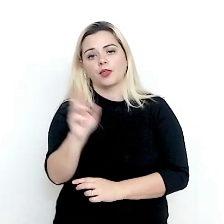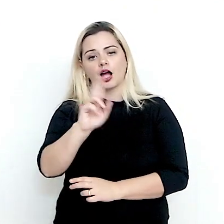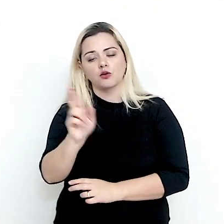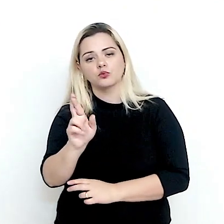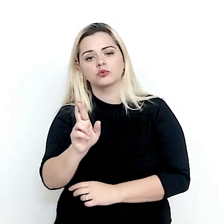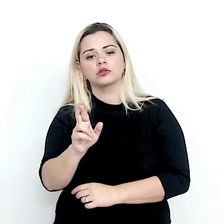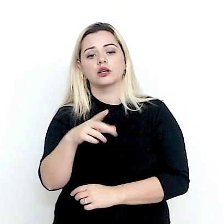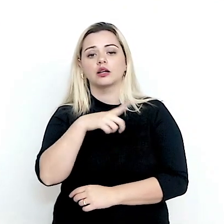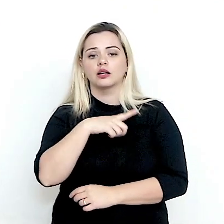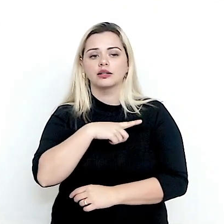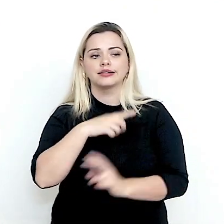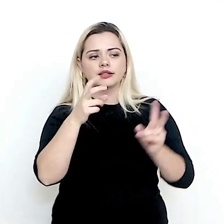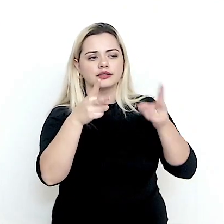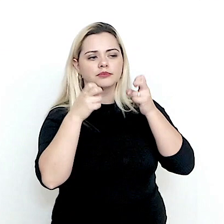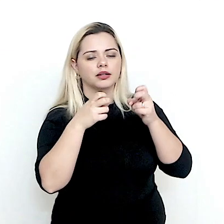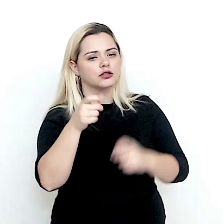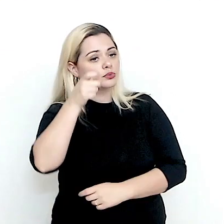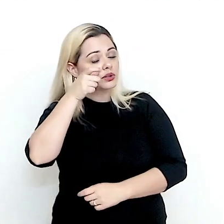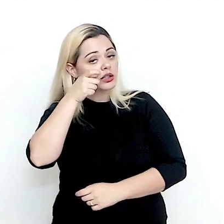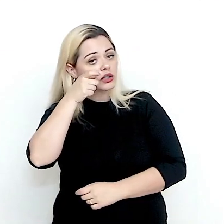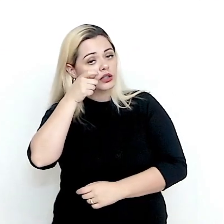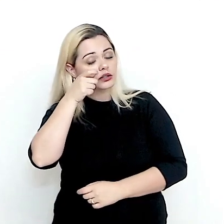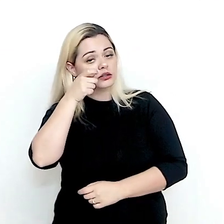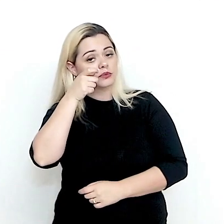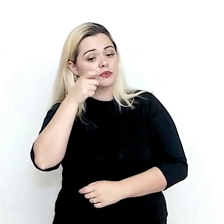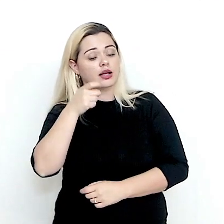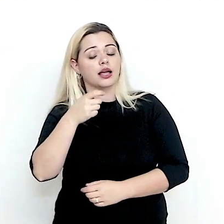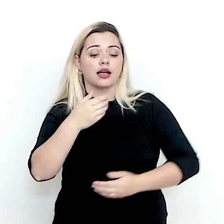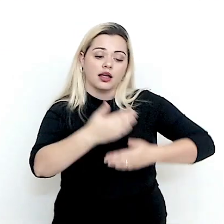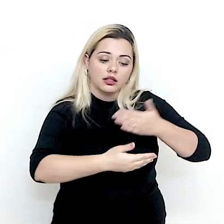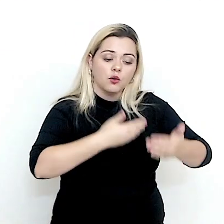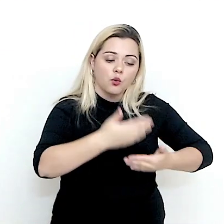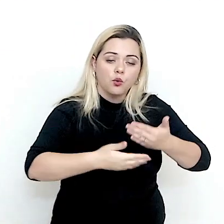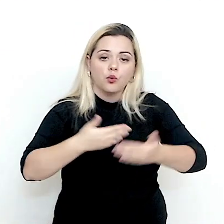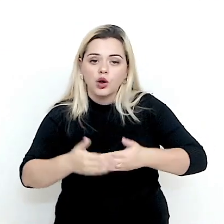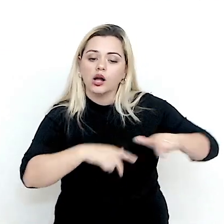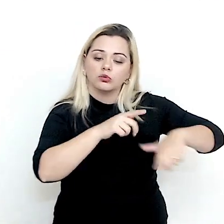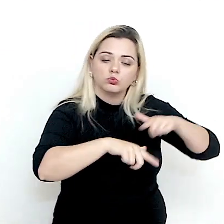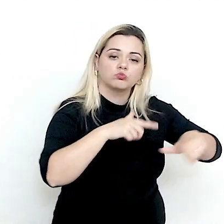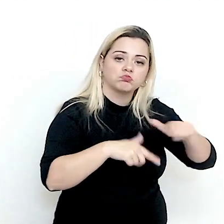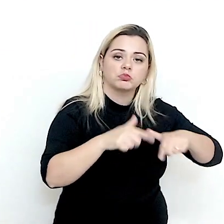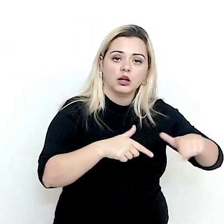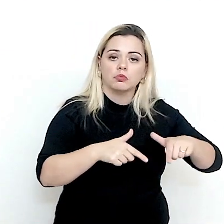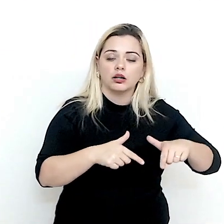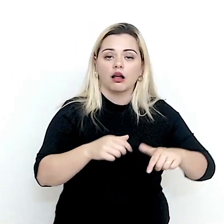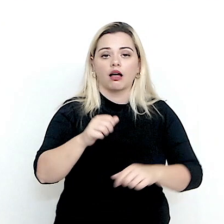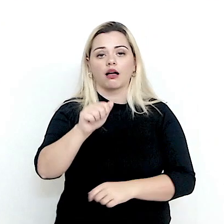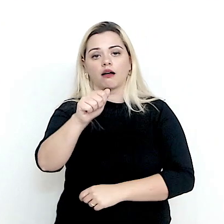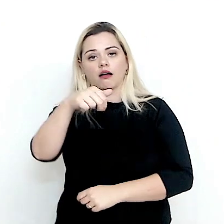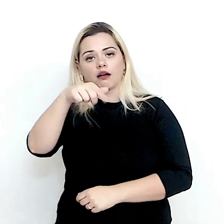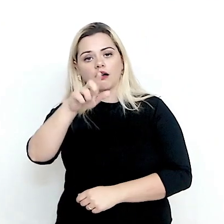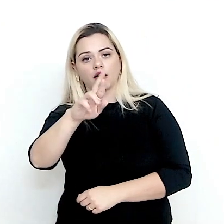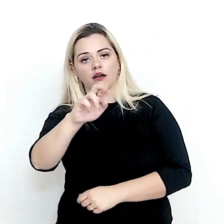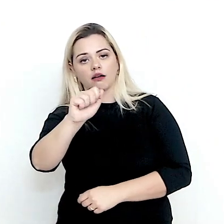tem expresso interesse em participar, né, de Angra 3,